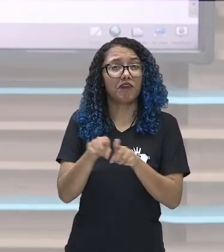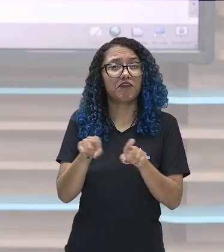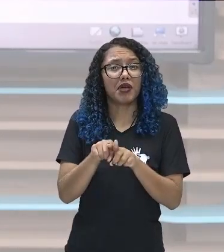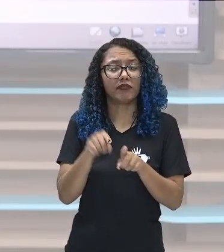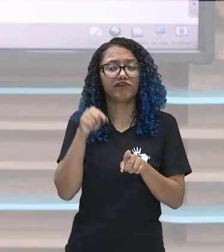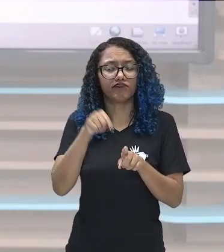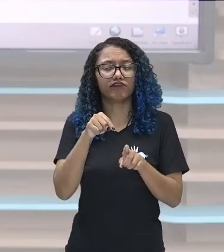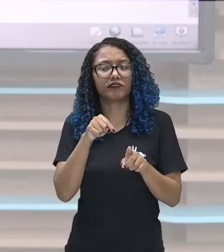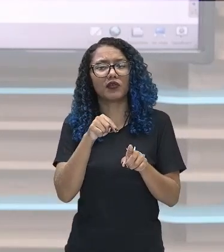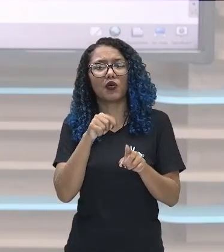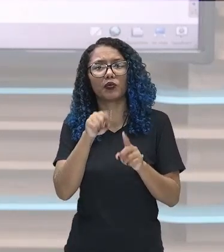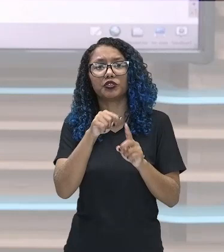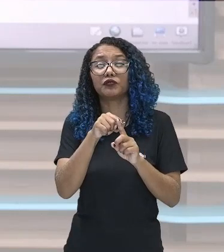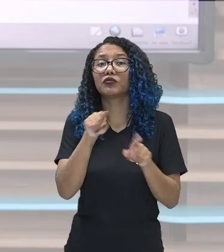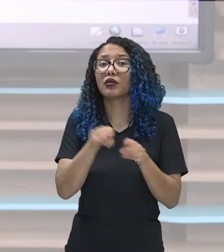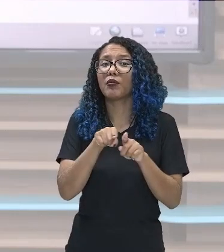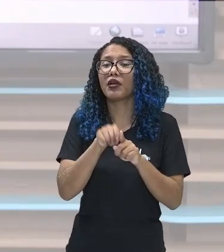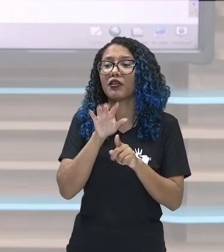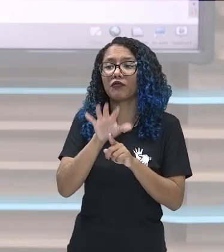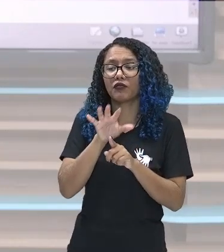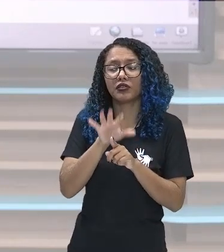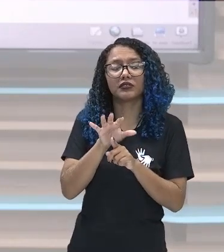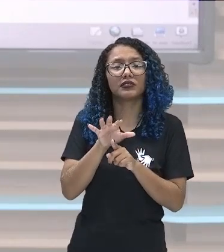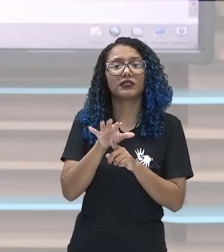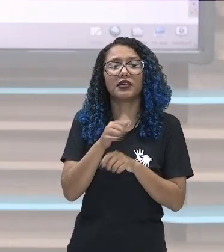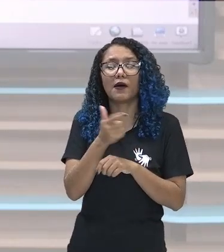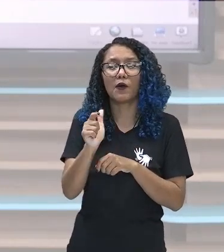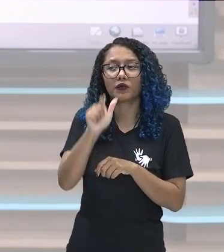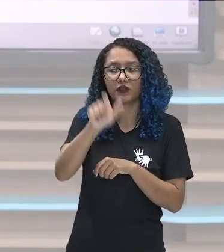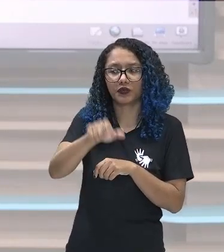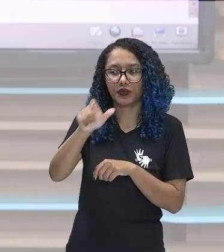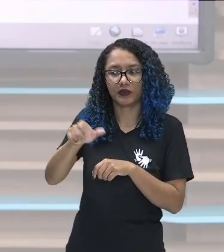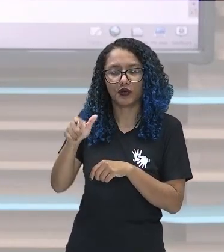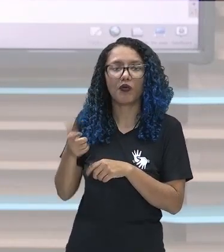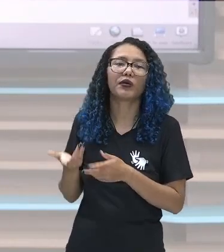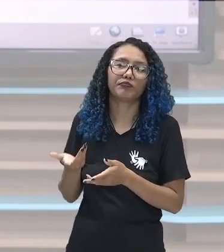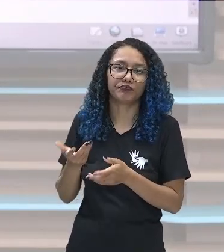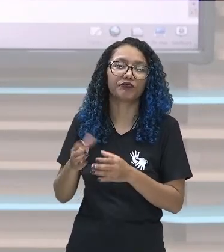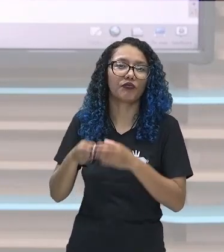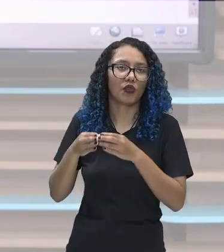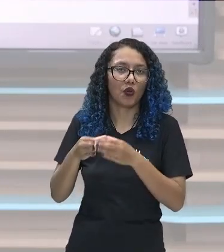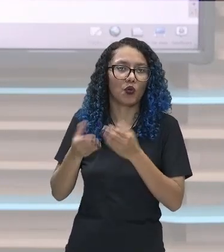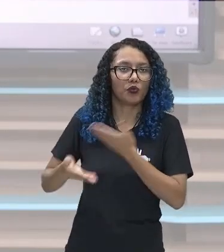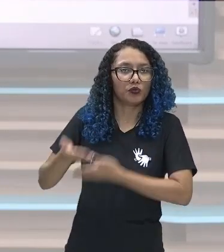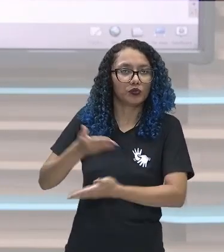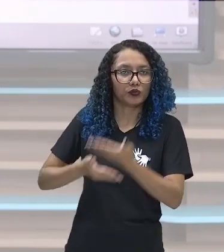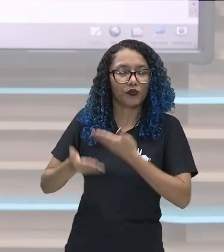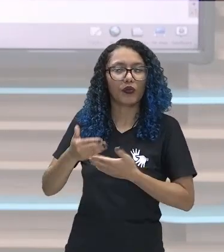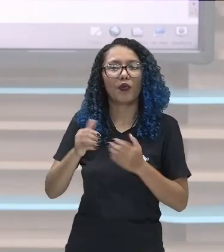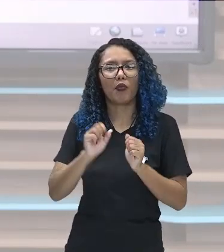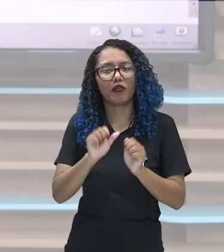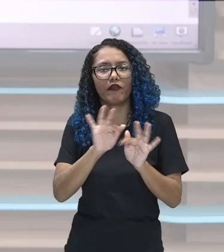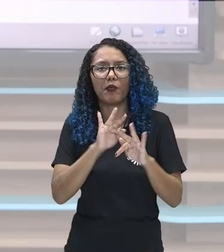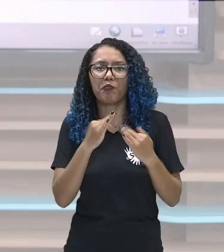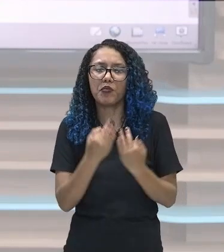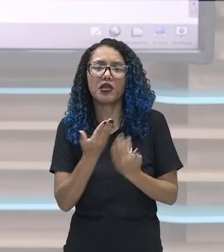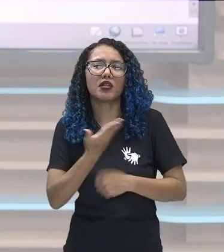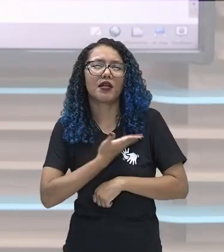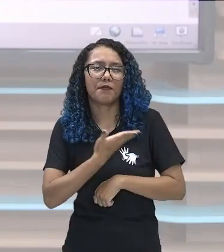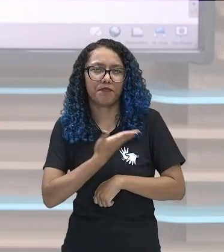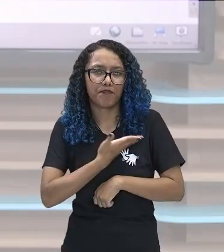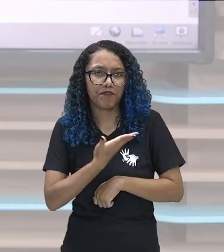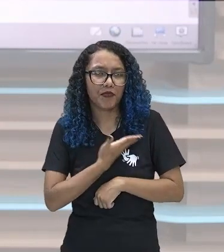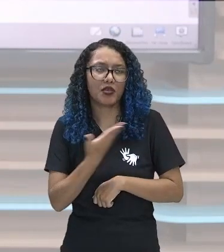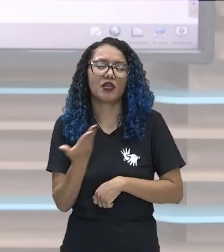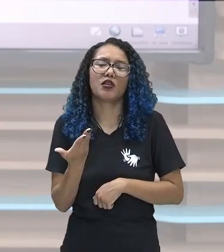né, e realizando ali as pessoas que estão à nossa volta, tá? Então, os familiares, os amigos mais próximos